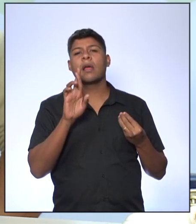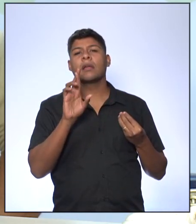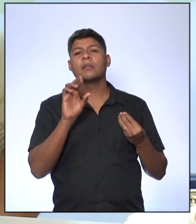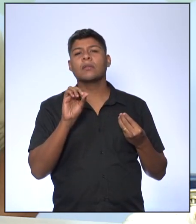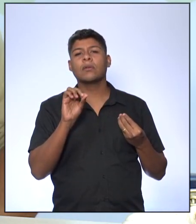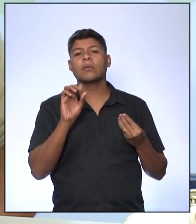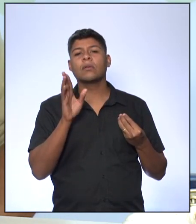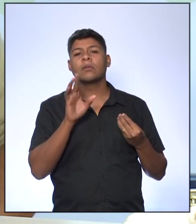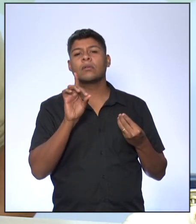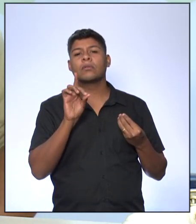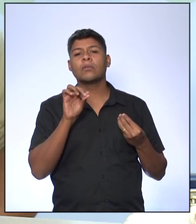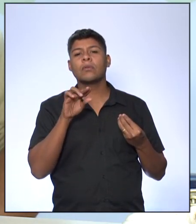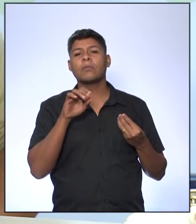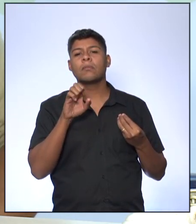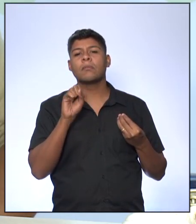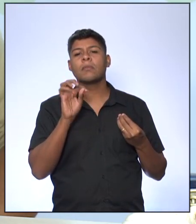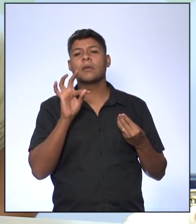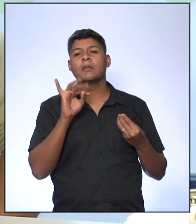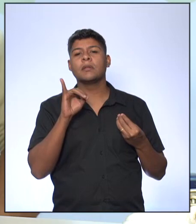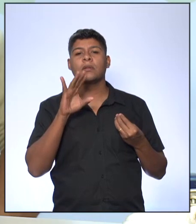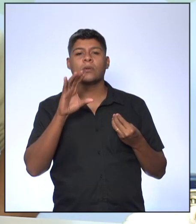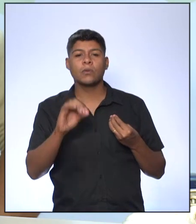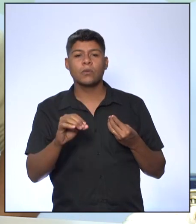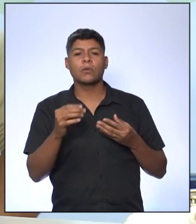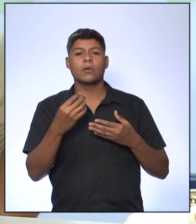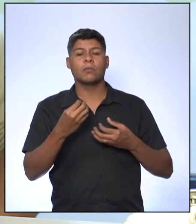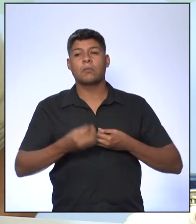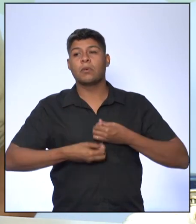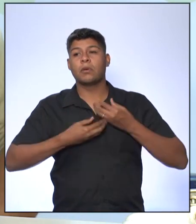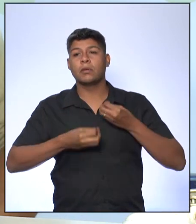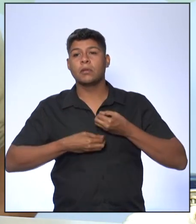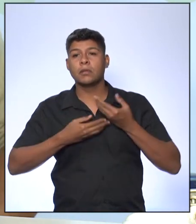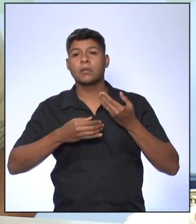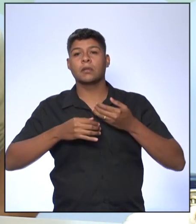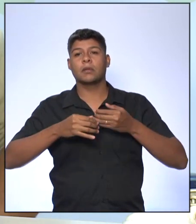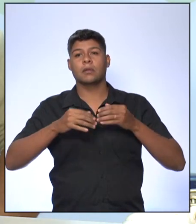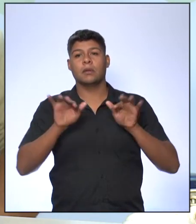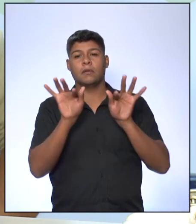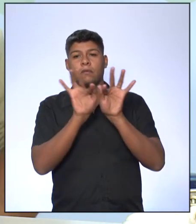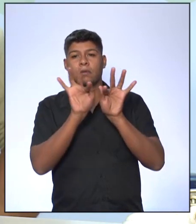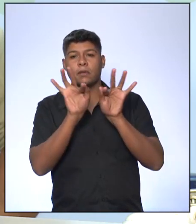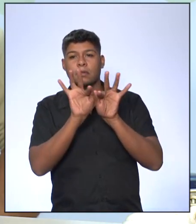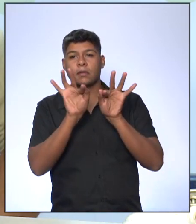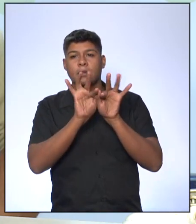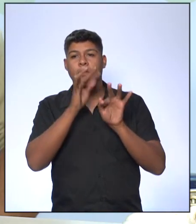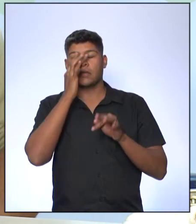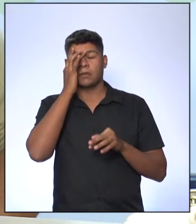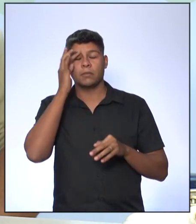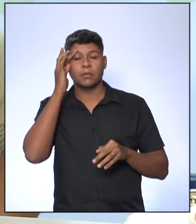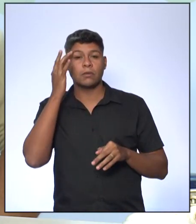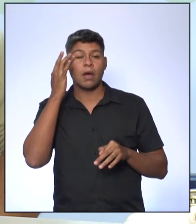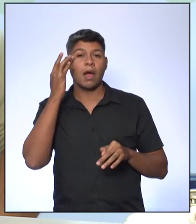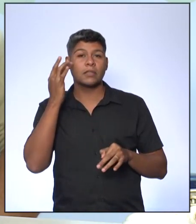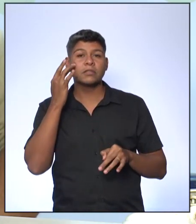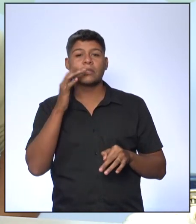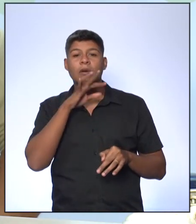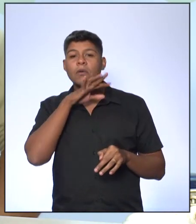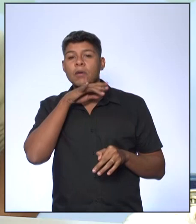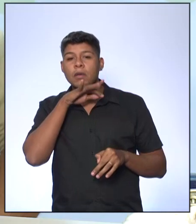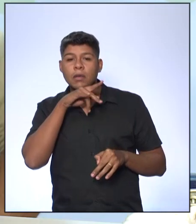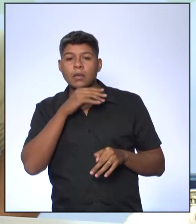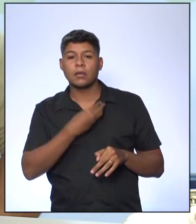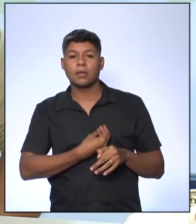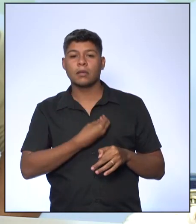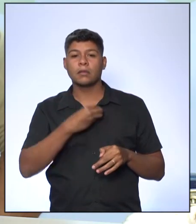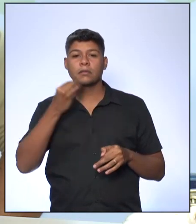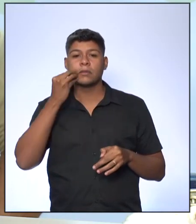isso. Uma coisa bonita, né? Isso é a poesia na física, né? Física Desculpe é aí isso. pro pessoal que achou um pouco ruim, mas eu tentei